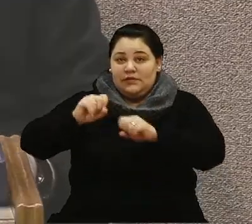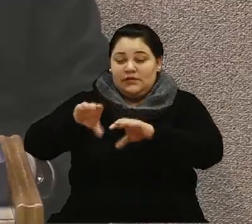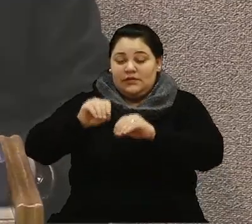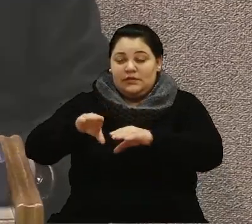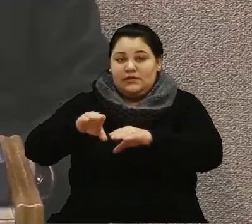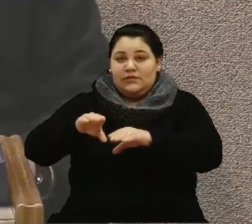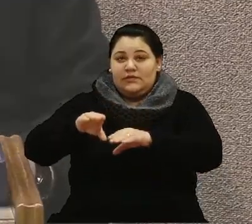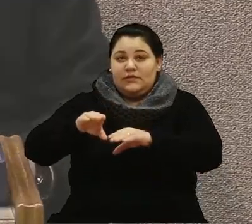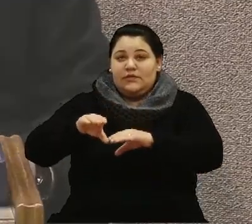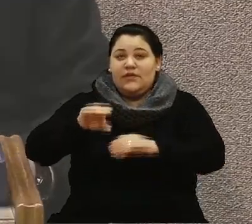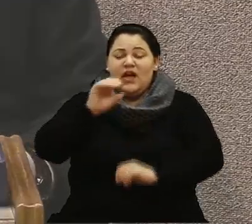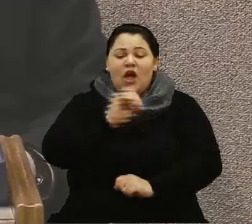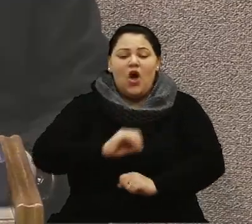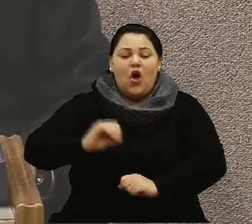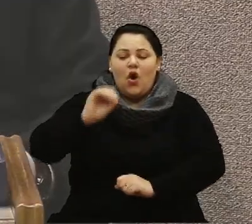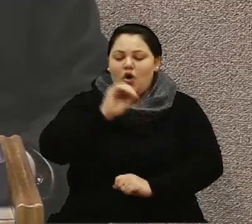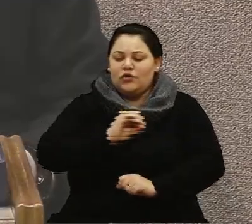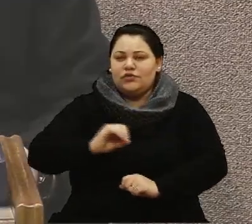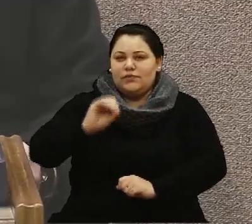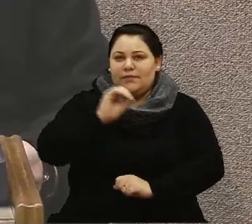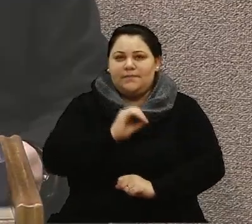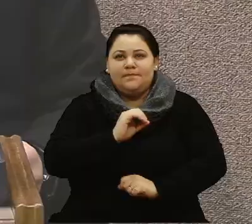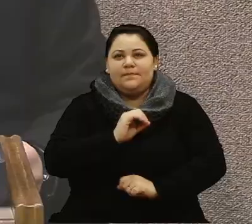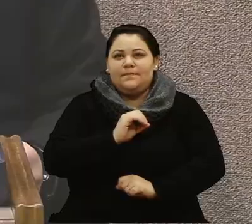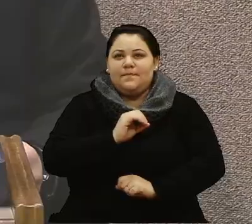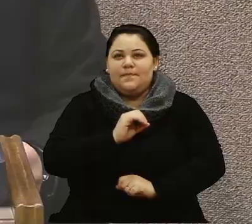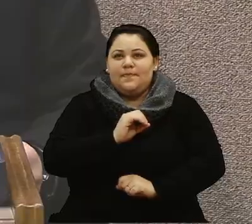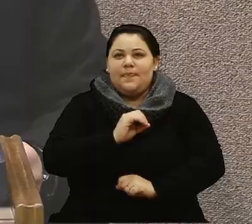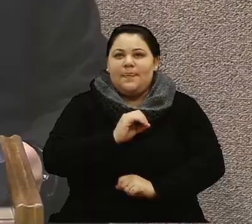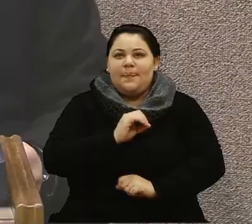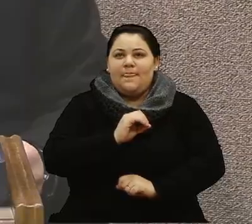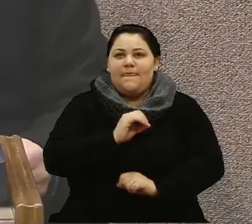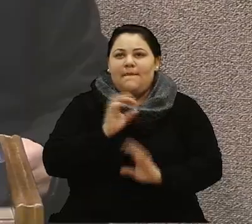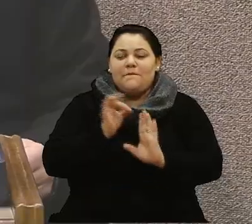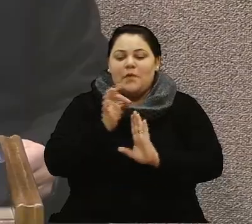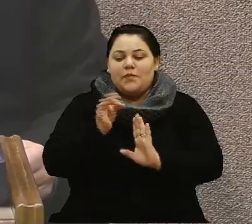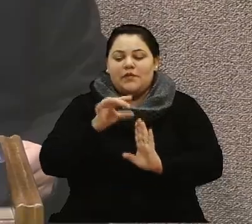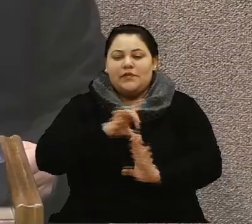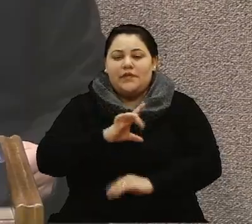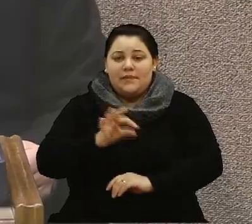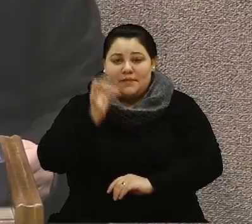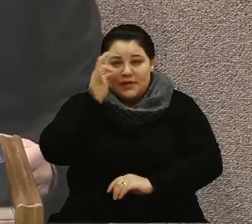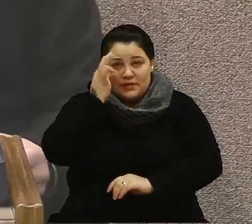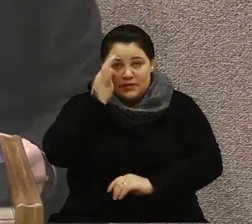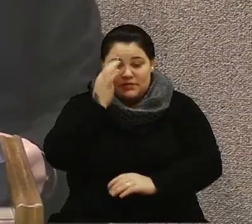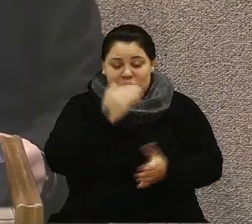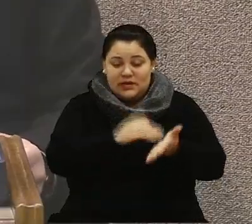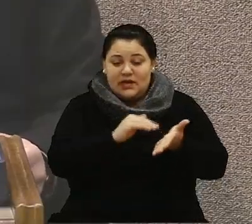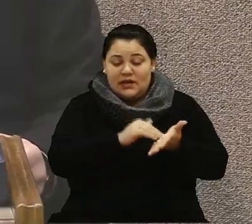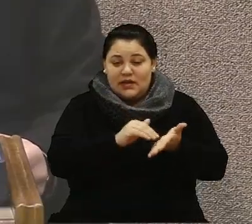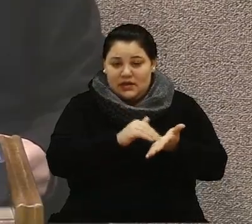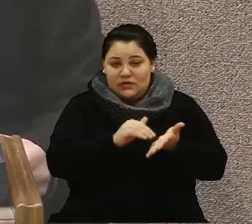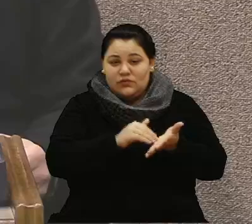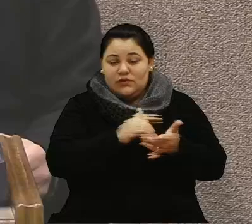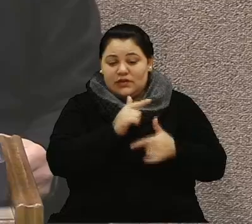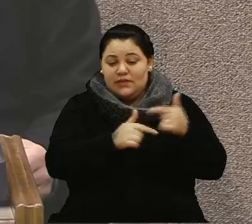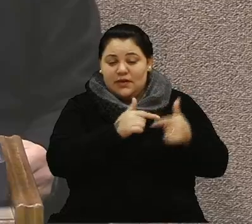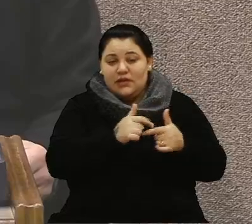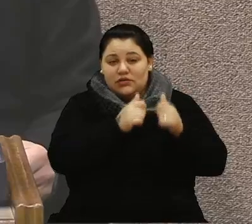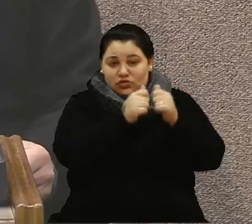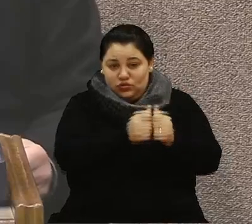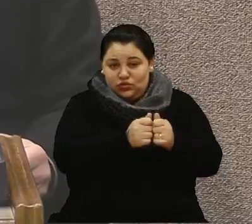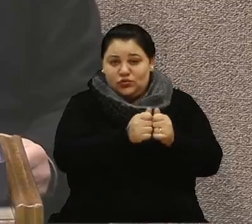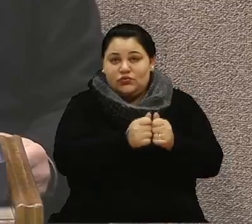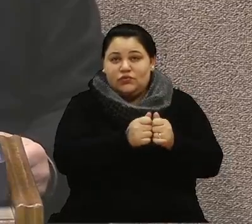foi sensacional, na minha modesta opinião, com a presença do secretário adjunto do Planejamento, que é o